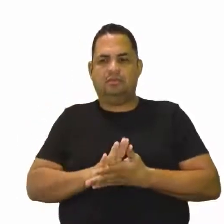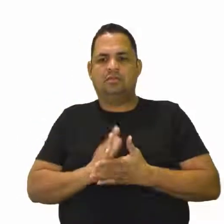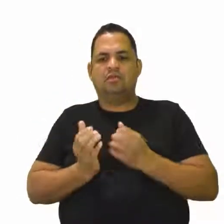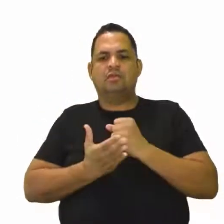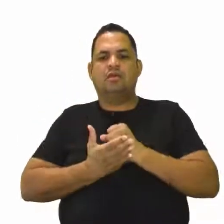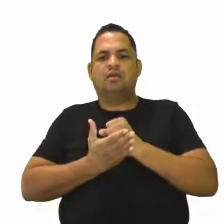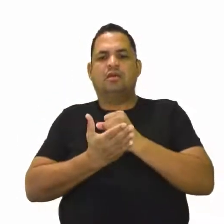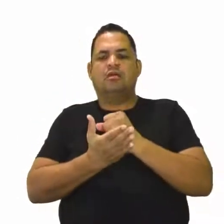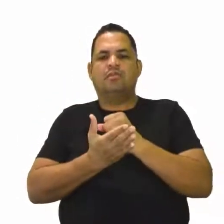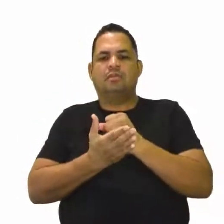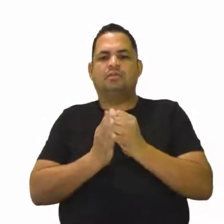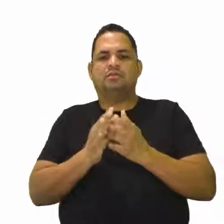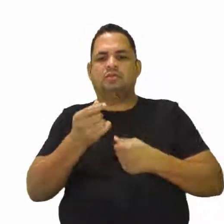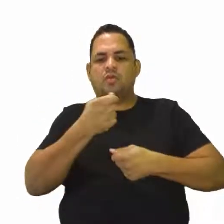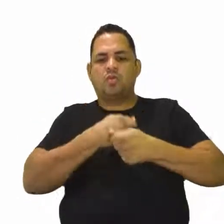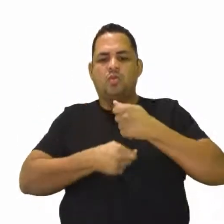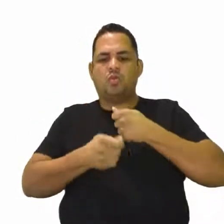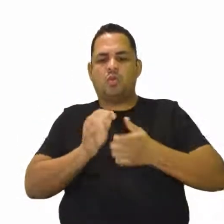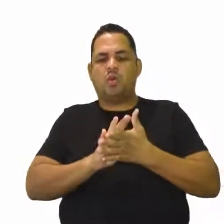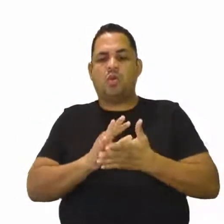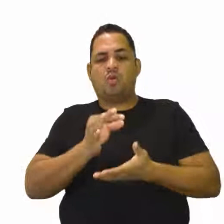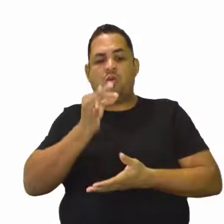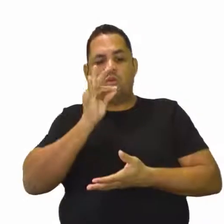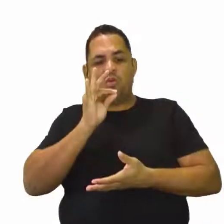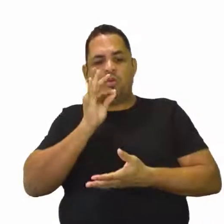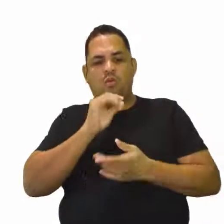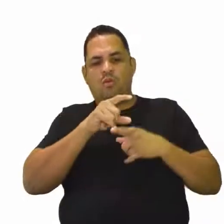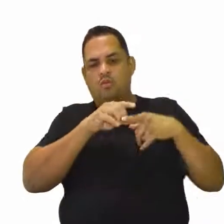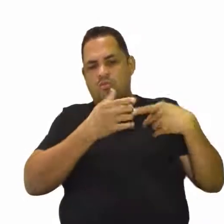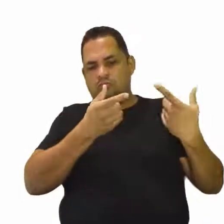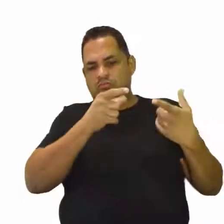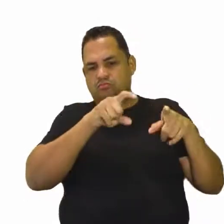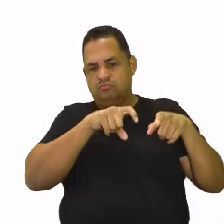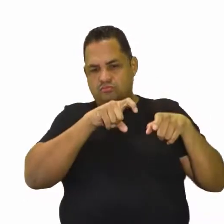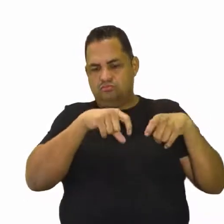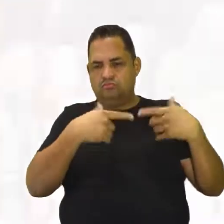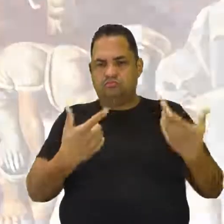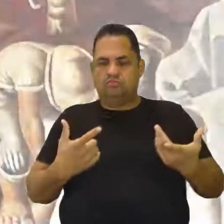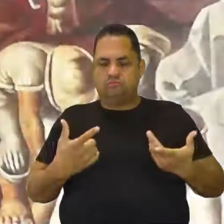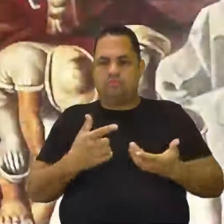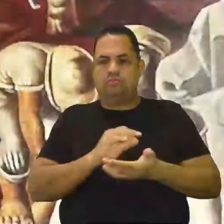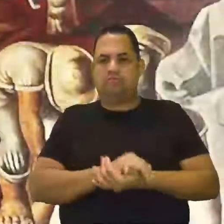da economia era o café. A base da economia era o café da República Velha.